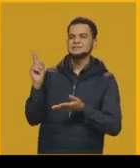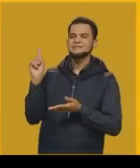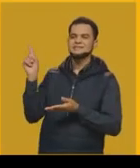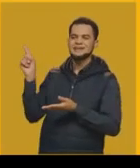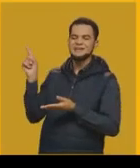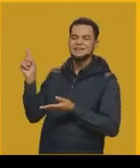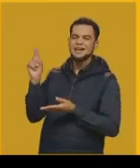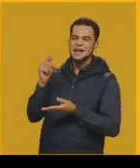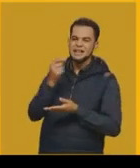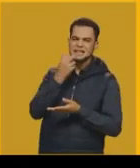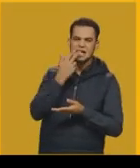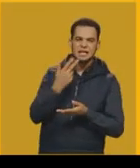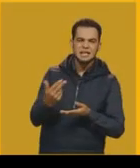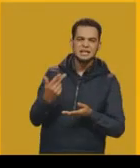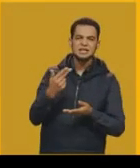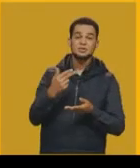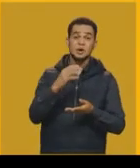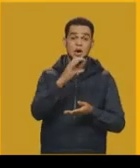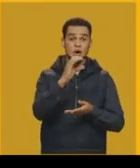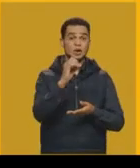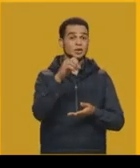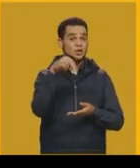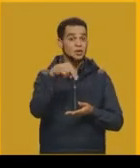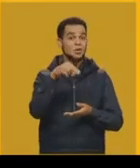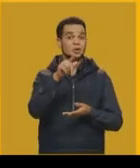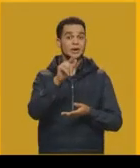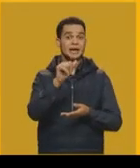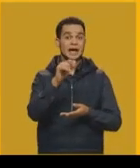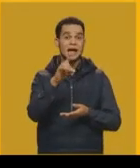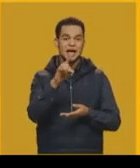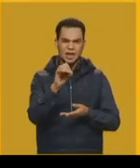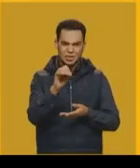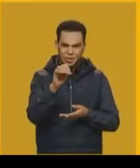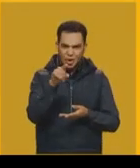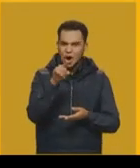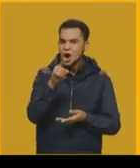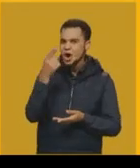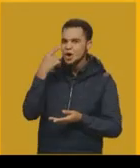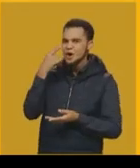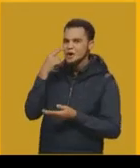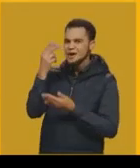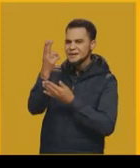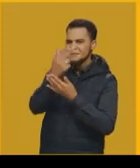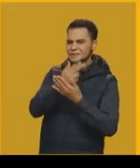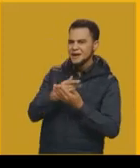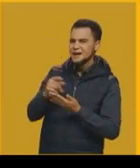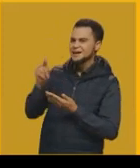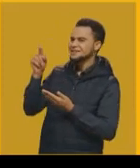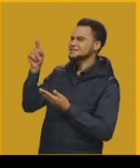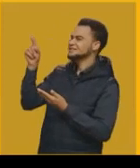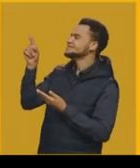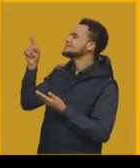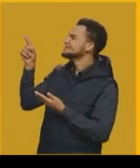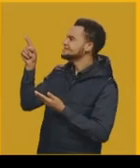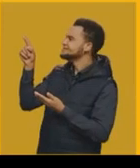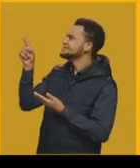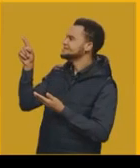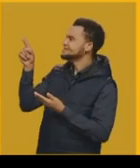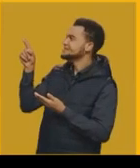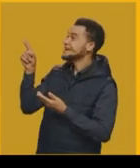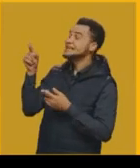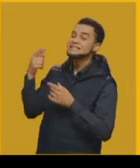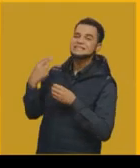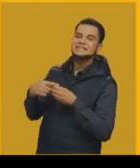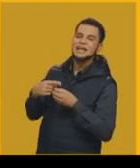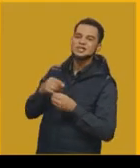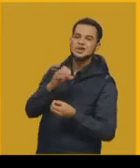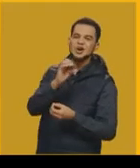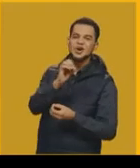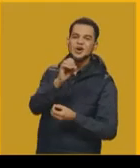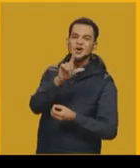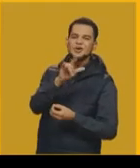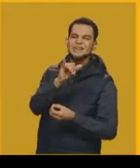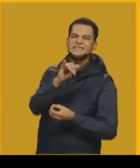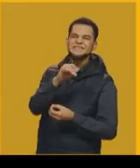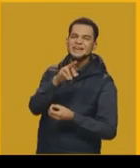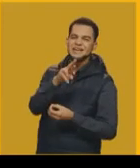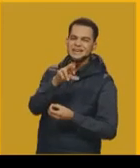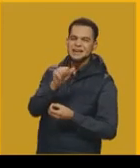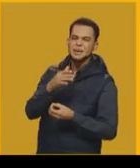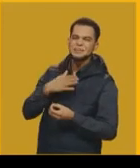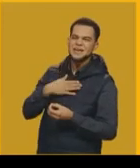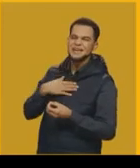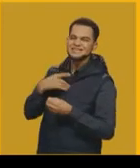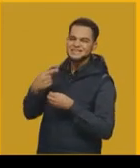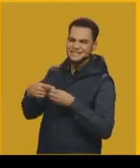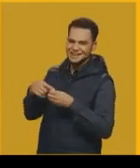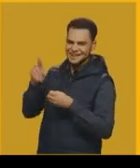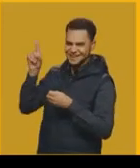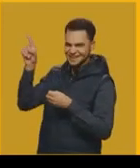língua, do congado. Até trouxe uma imagem aqui que representa o congado da cidade de Oliveira, que é a minha cidade natal, que é uma tradição muito